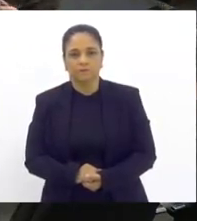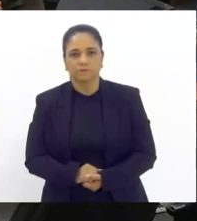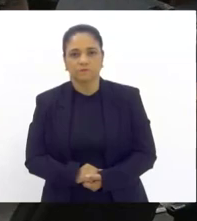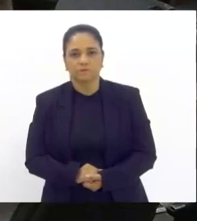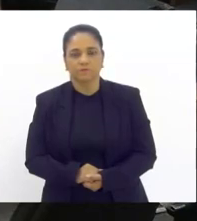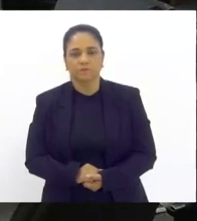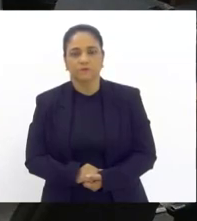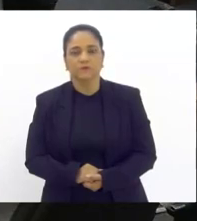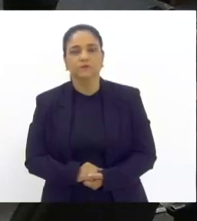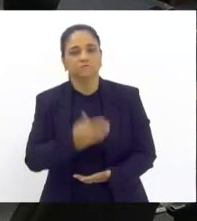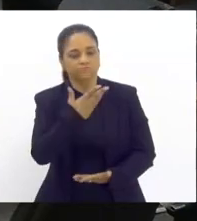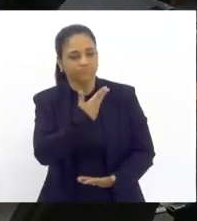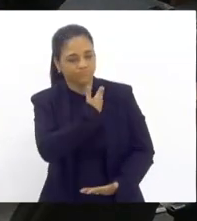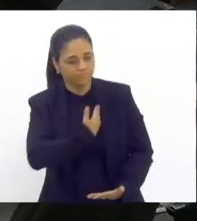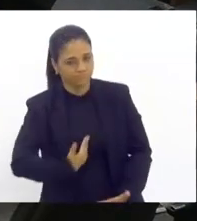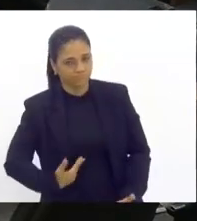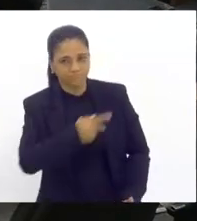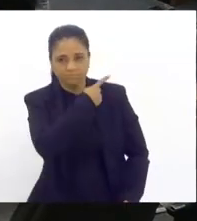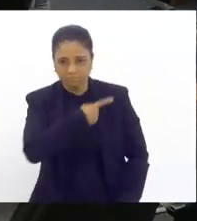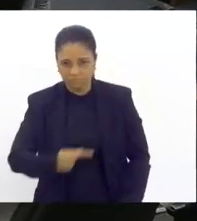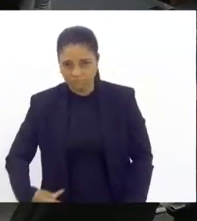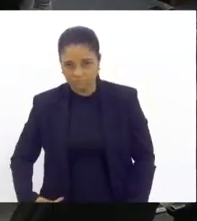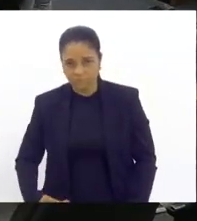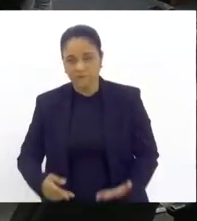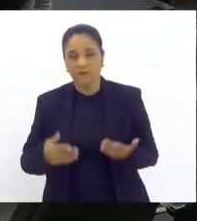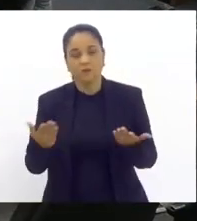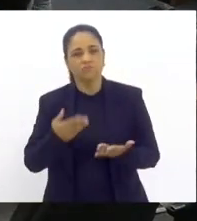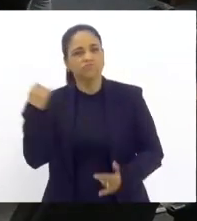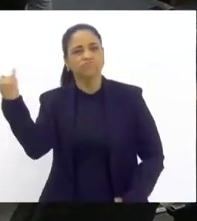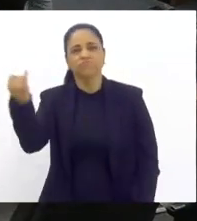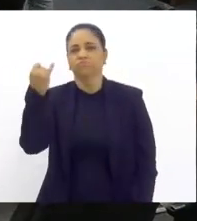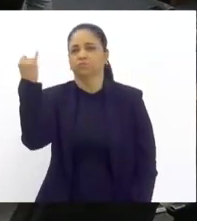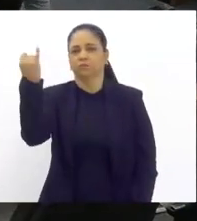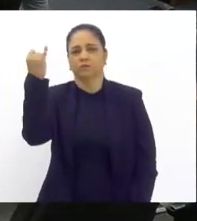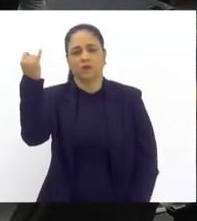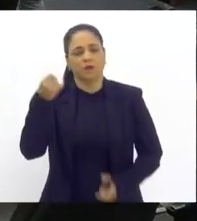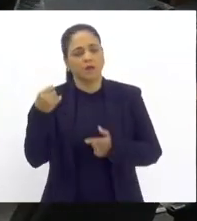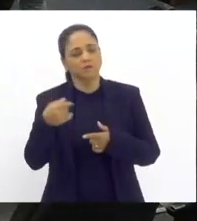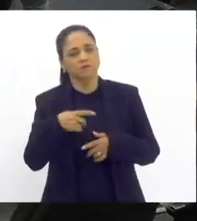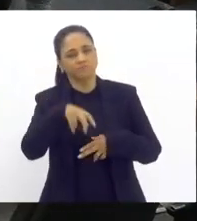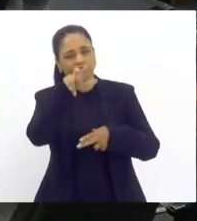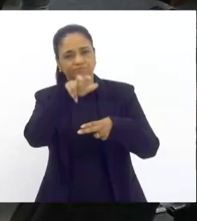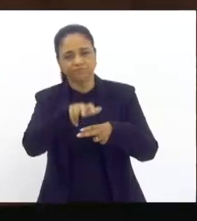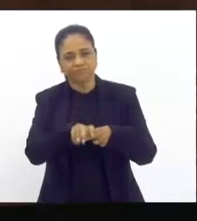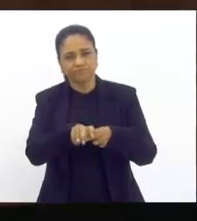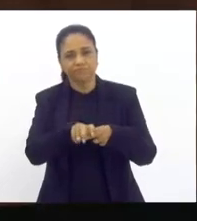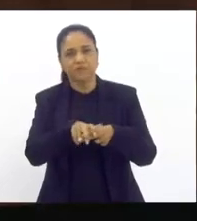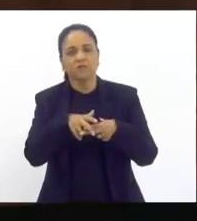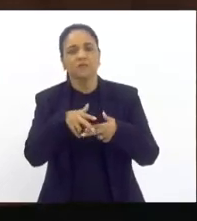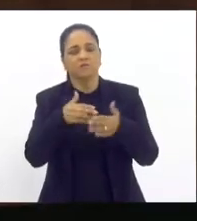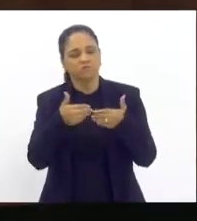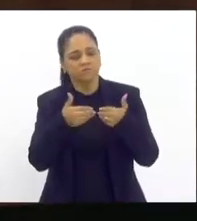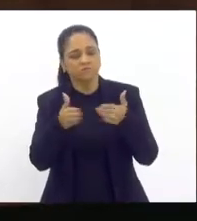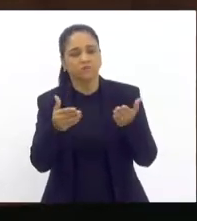Senhora presidenta, muito importante vê-la aí presidindo os trabalhos de